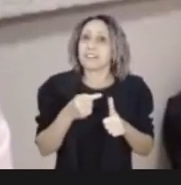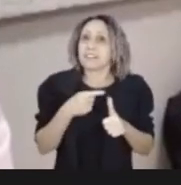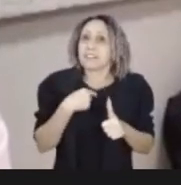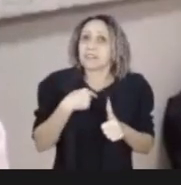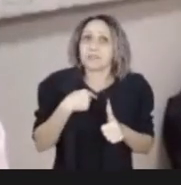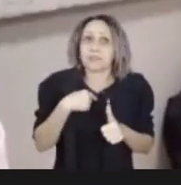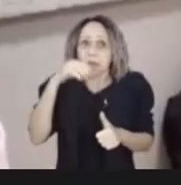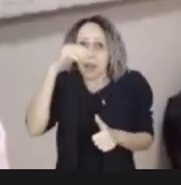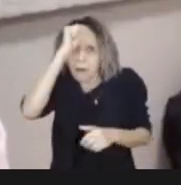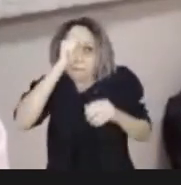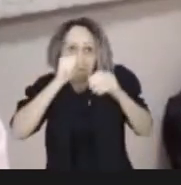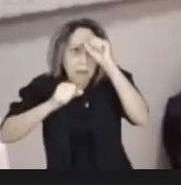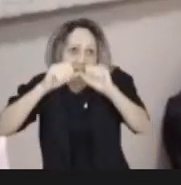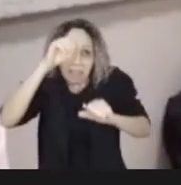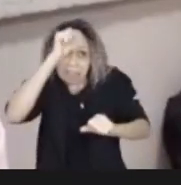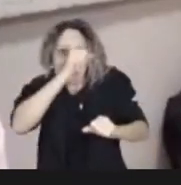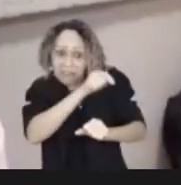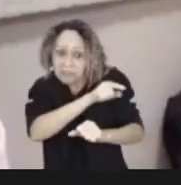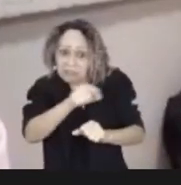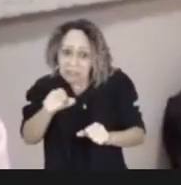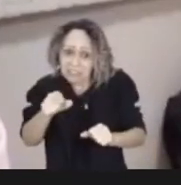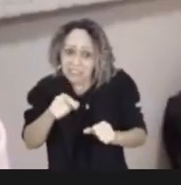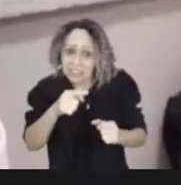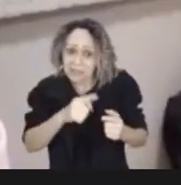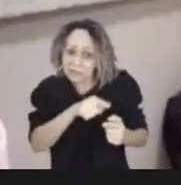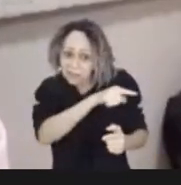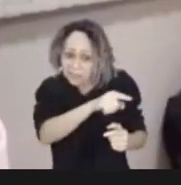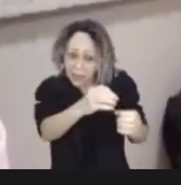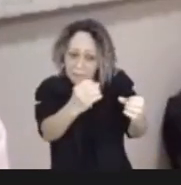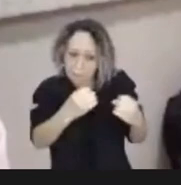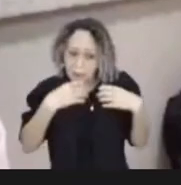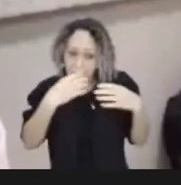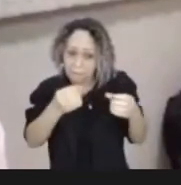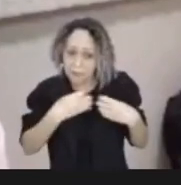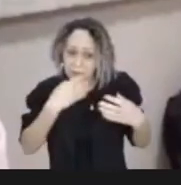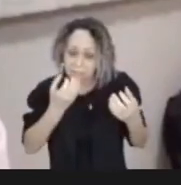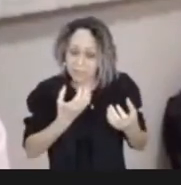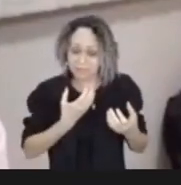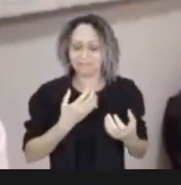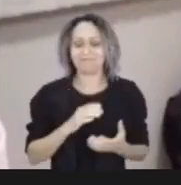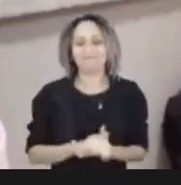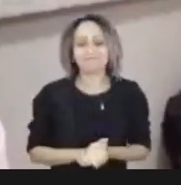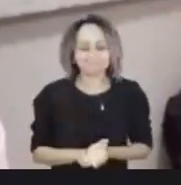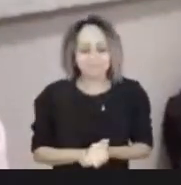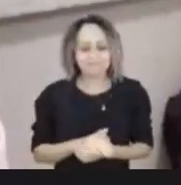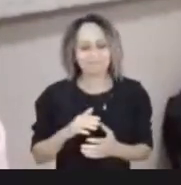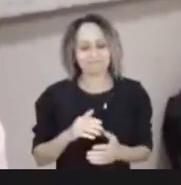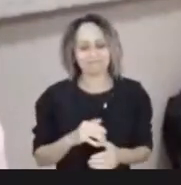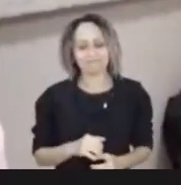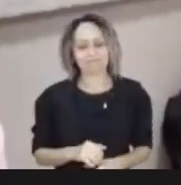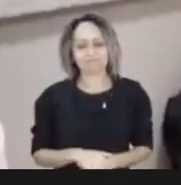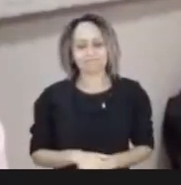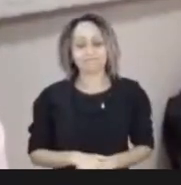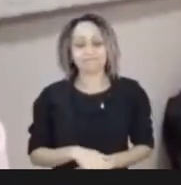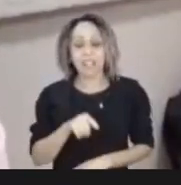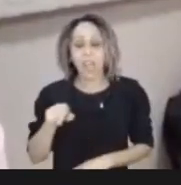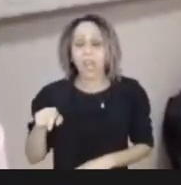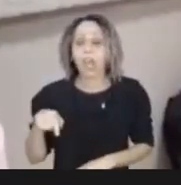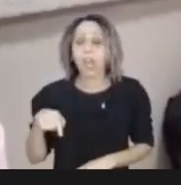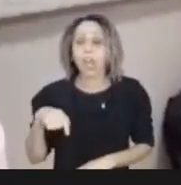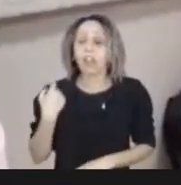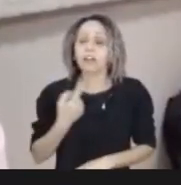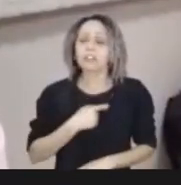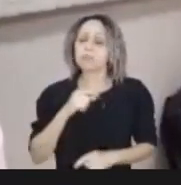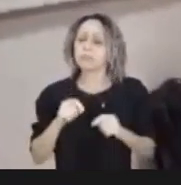qualquer coisa. Apenas eu quero registrar que nós estamos lidando, enfrentando uma máfia. E